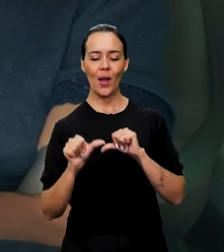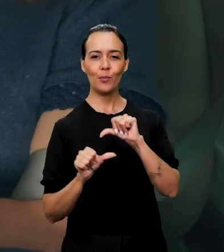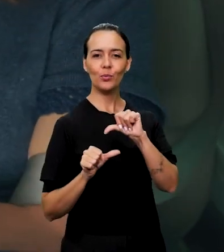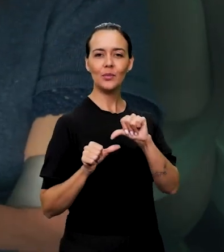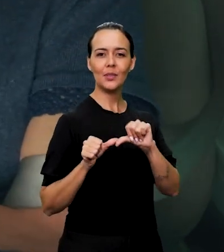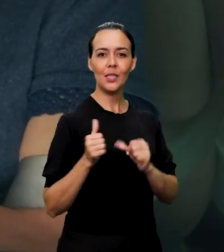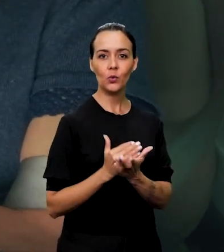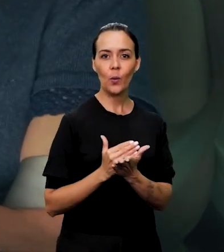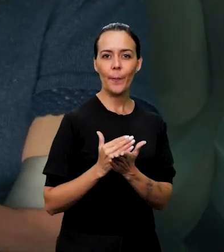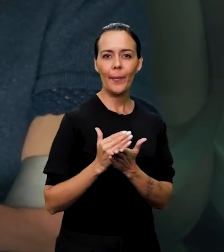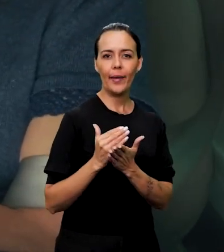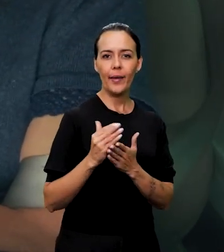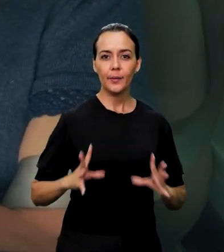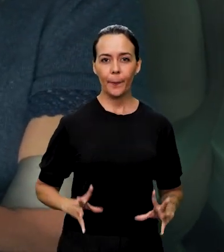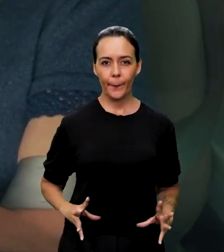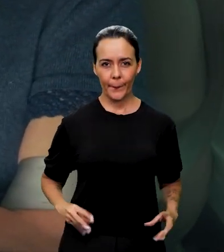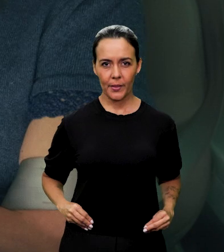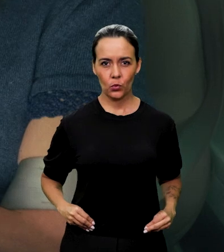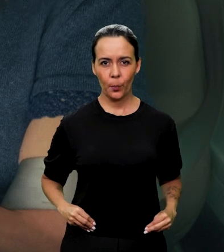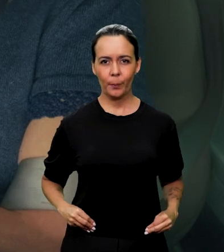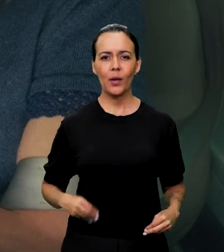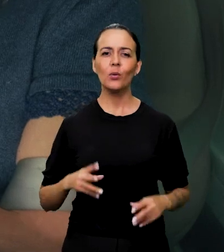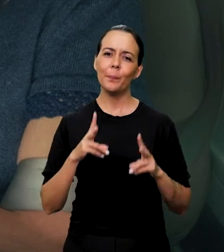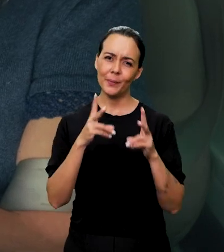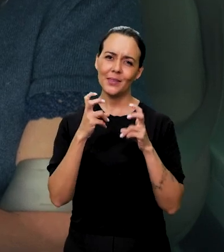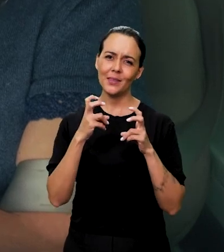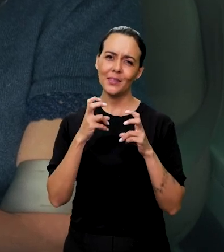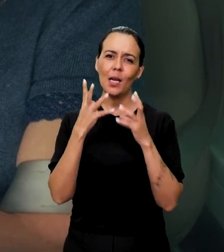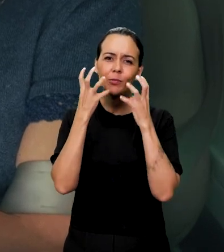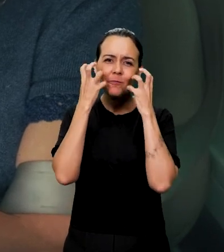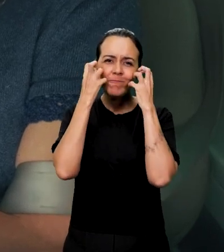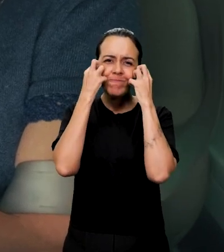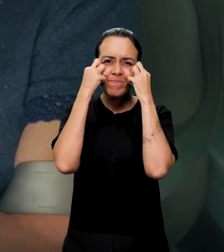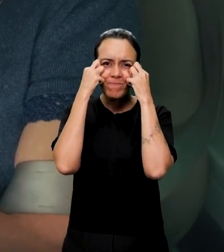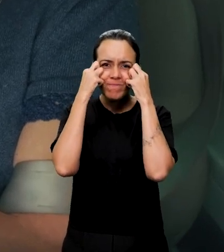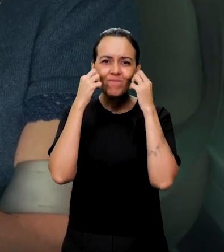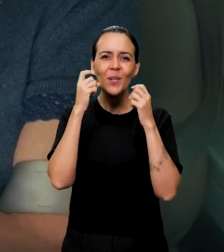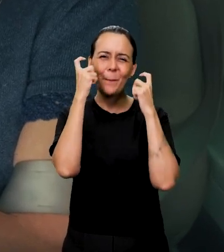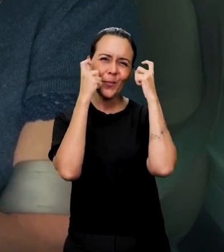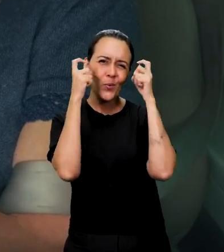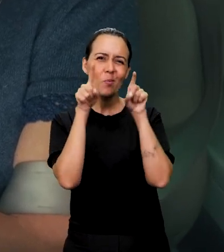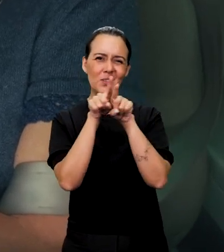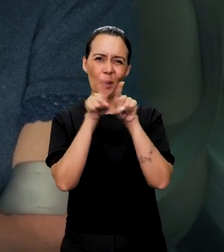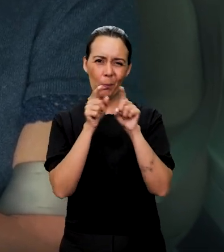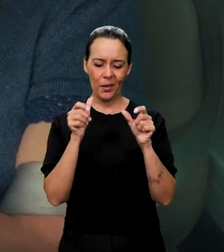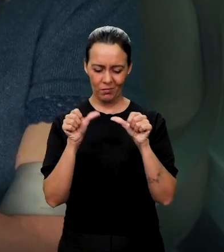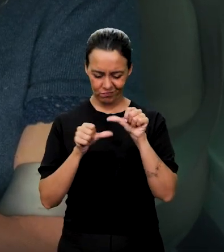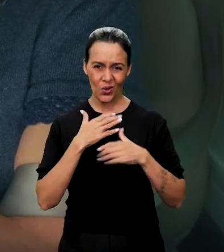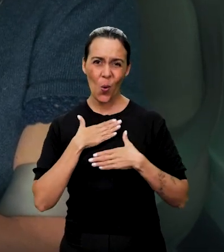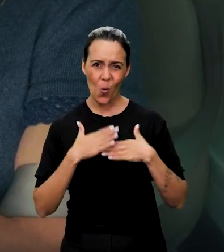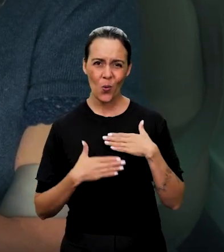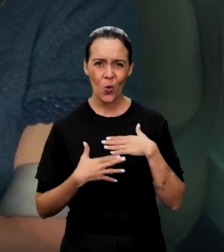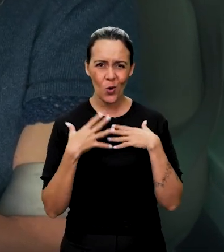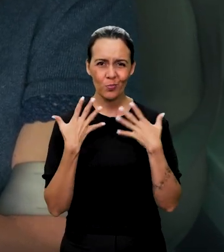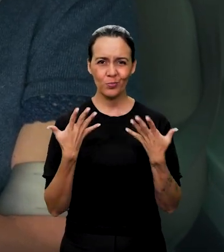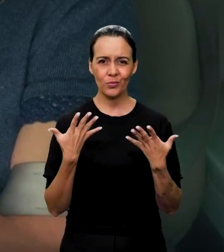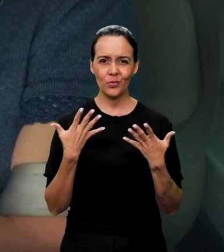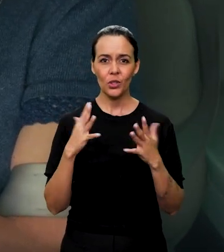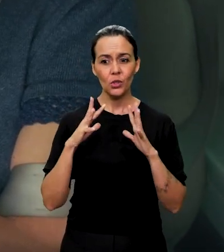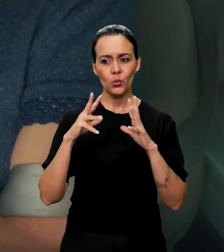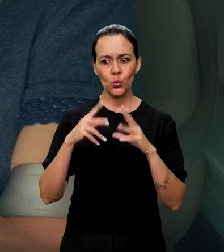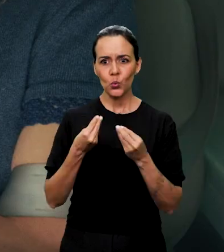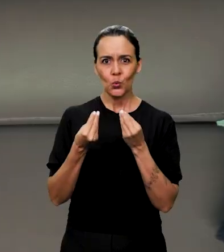na menopausa, a gente percebe o envelhecimento e a gente se preocupa. Como essas mudanças físicas vão impactar na nossa sexualidade, no